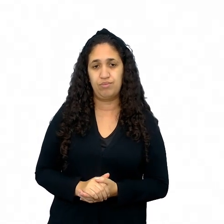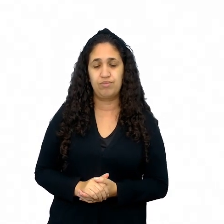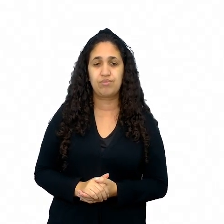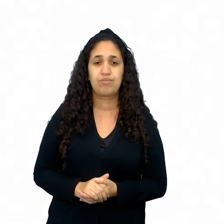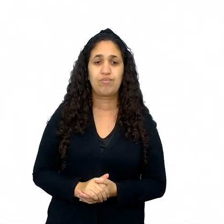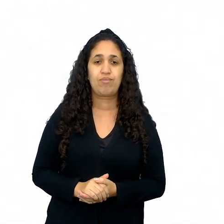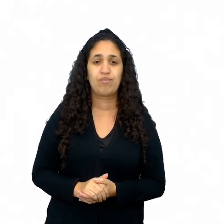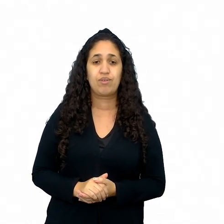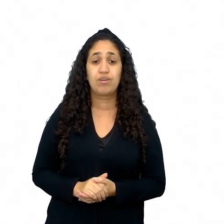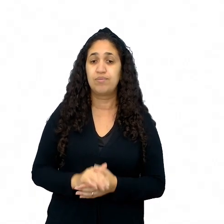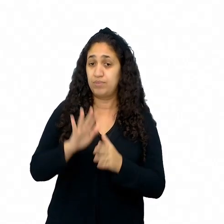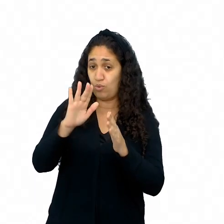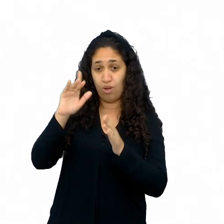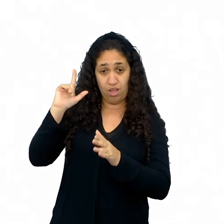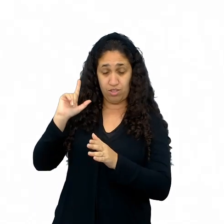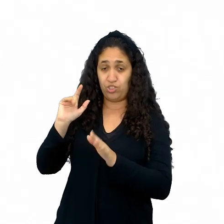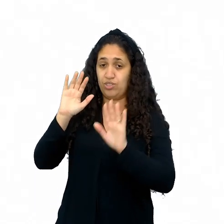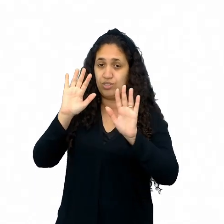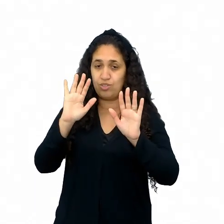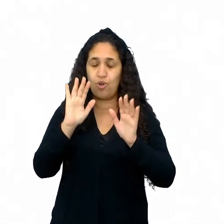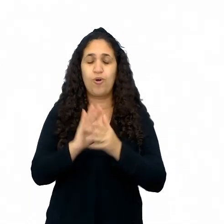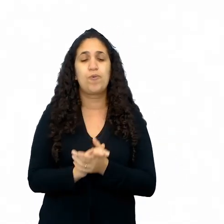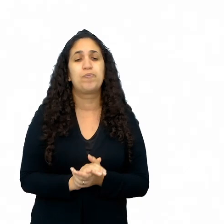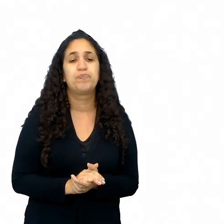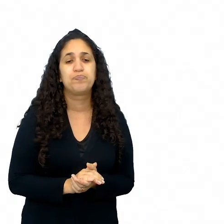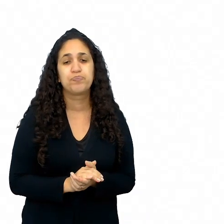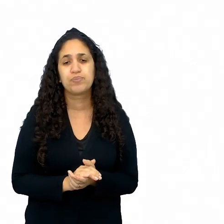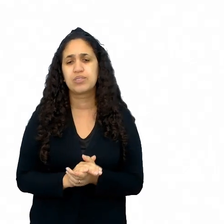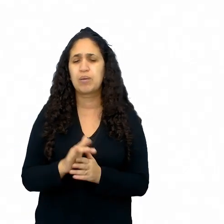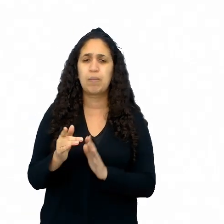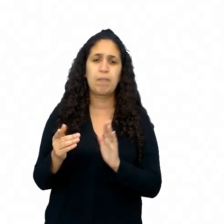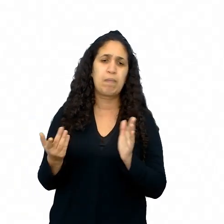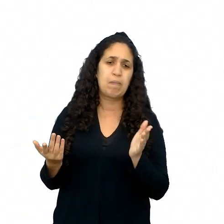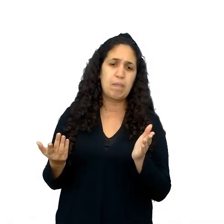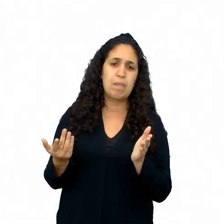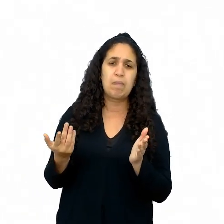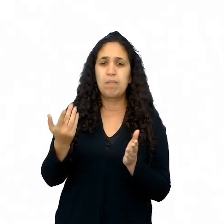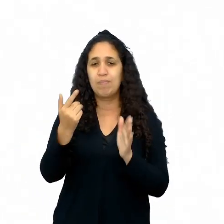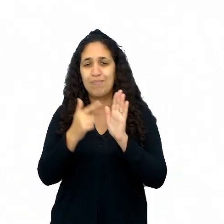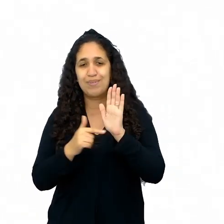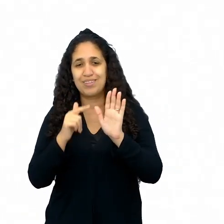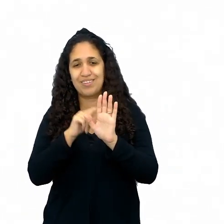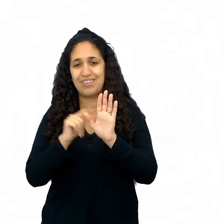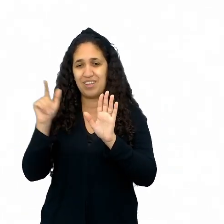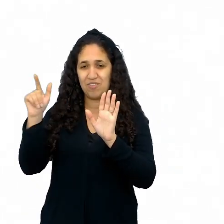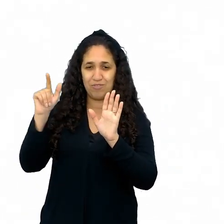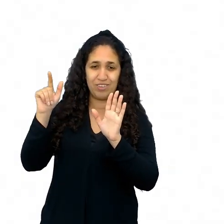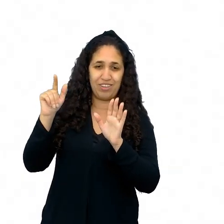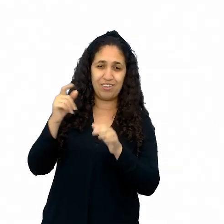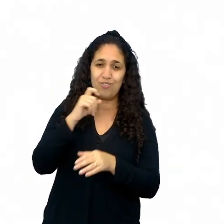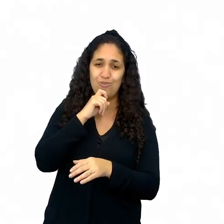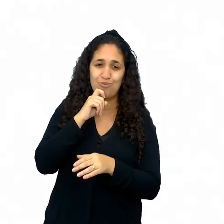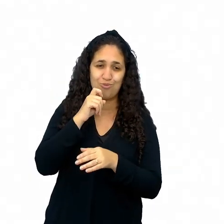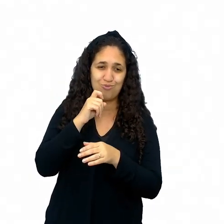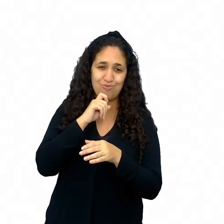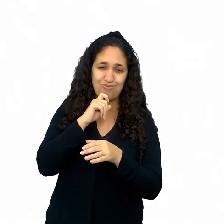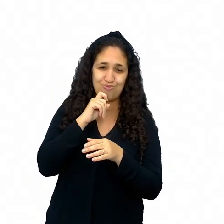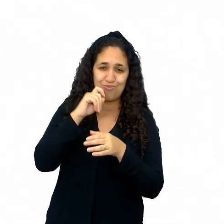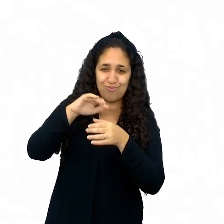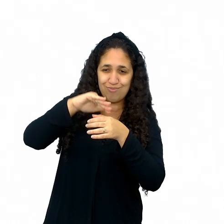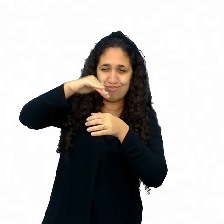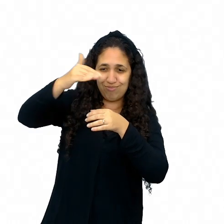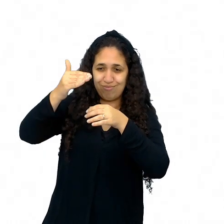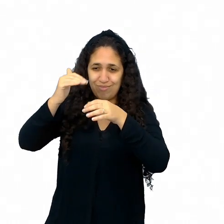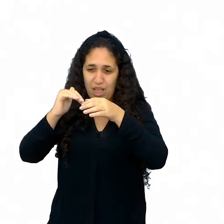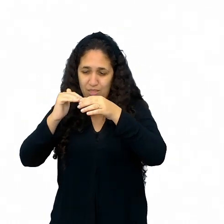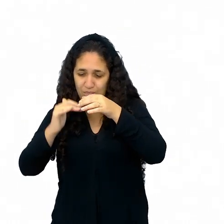Bom, antes de falarmos um pouquinho aqui da metáfora do iceberg, né, apresentada pela Koch,